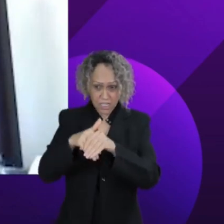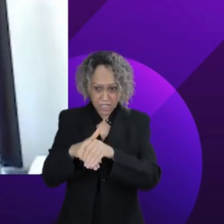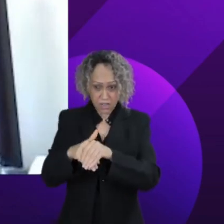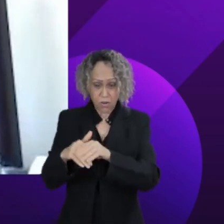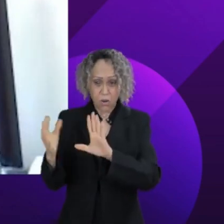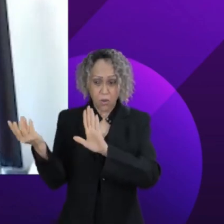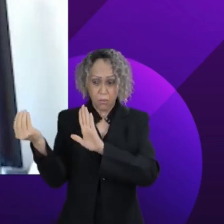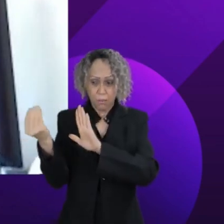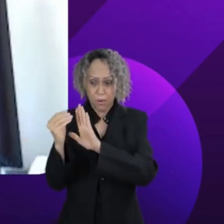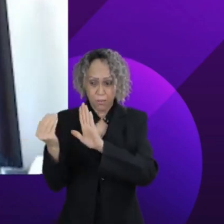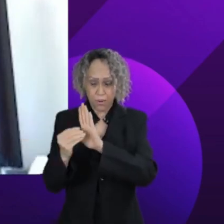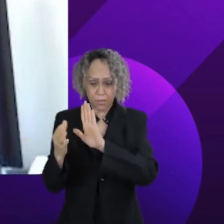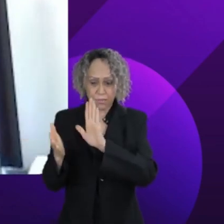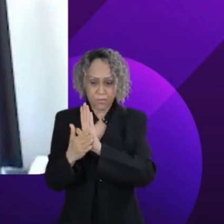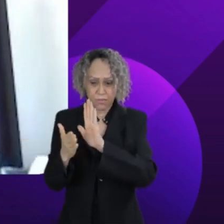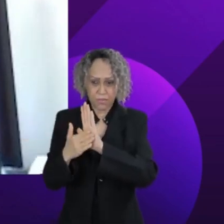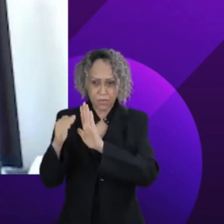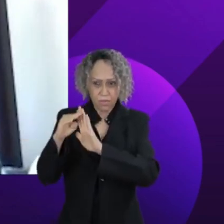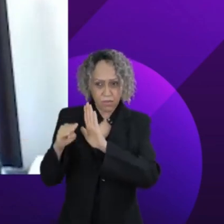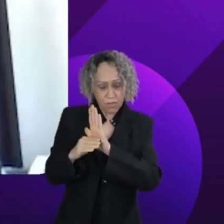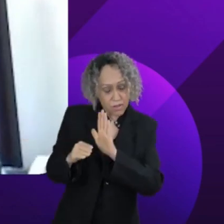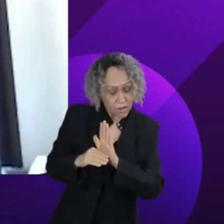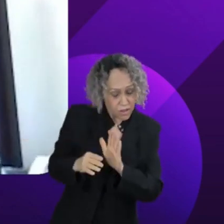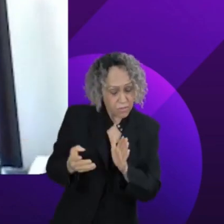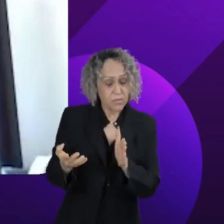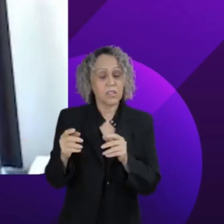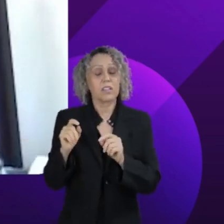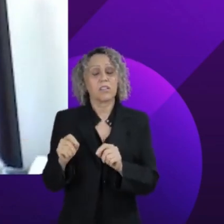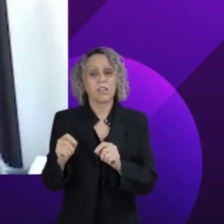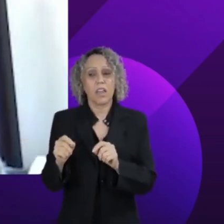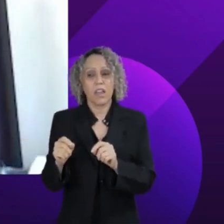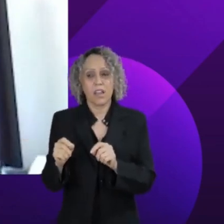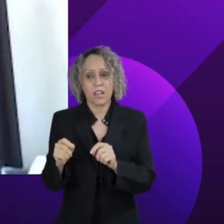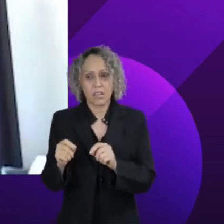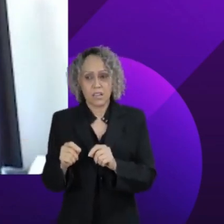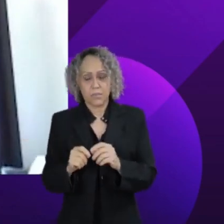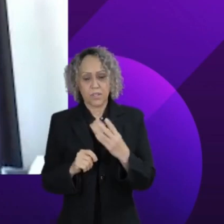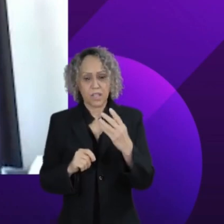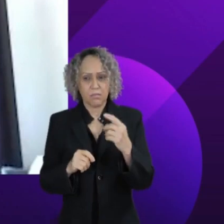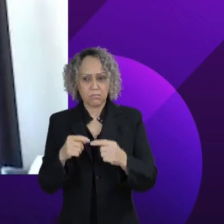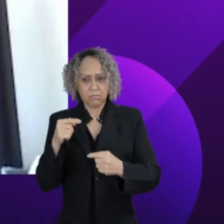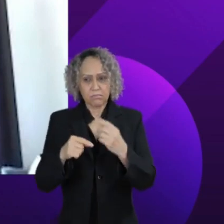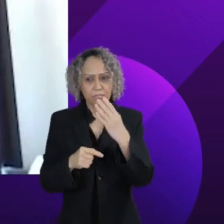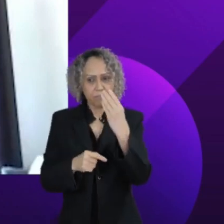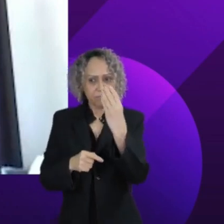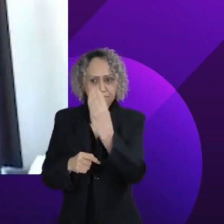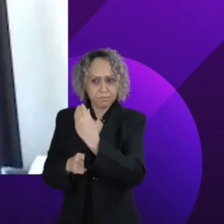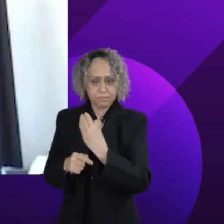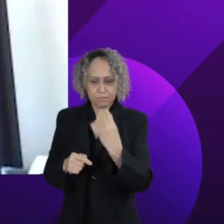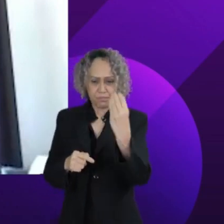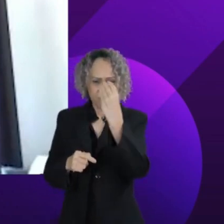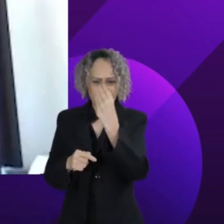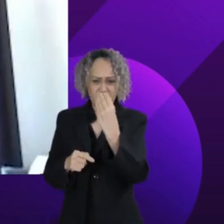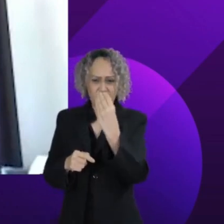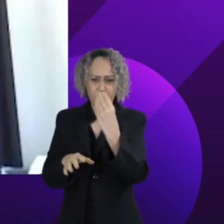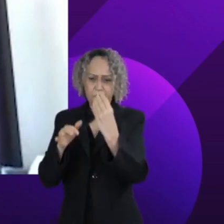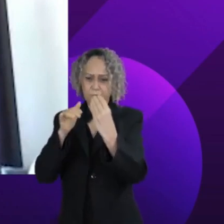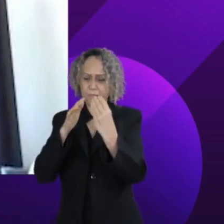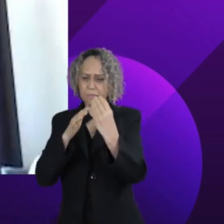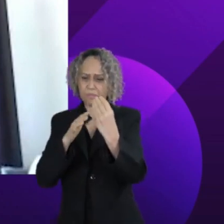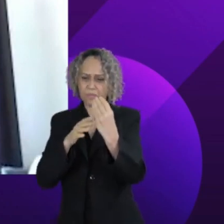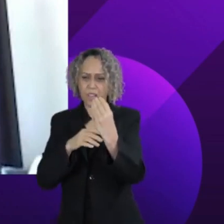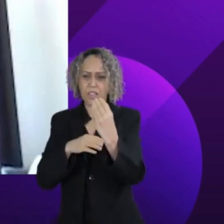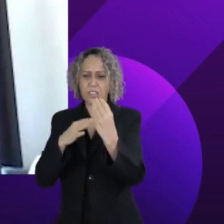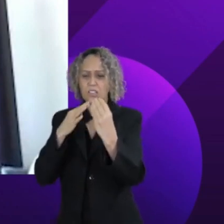soluções, como, por exemplo, o banimento do reconhecimento facial, que é uma política que já foi banida nos Estados Unidos pelos mesmos motivos e pelos